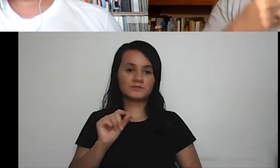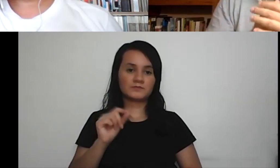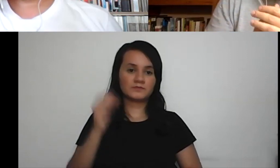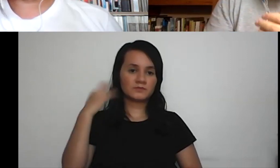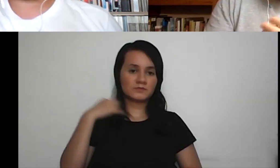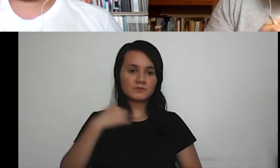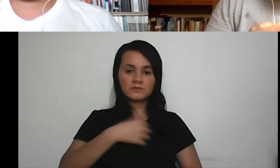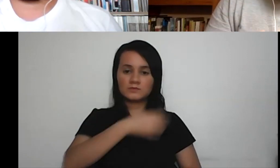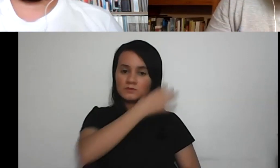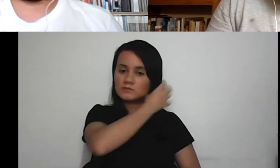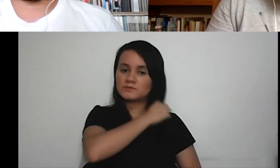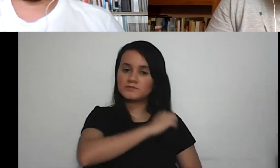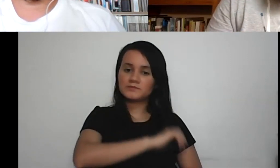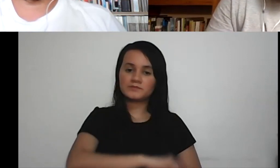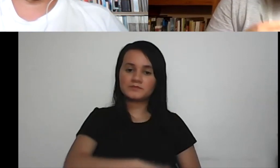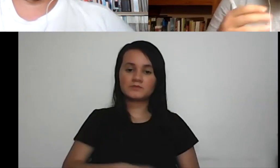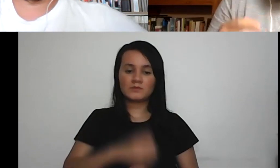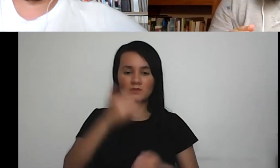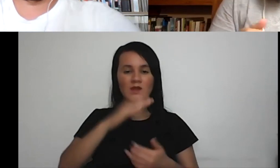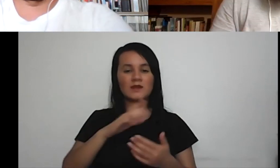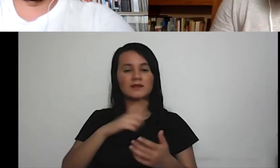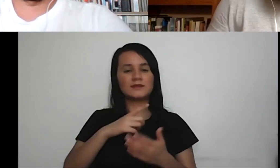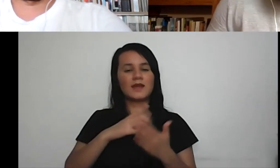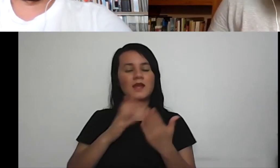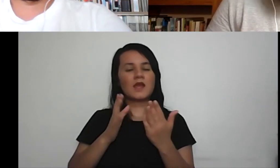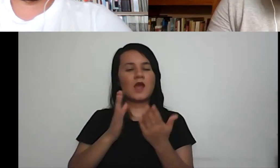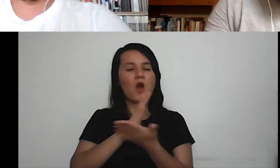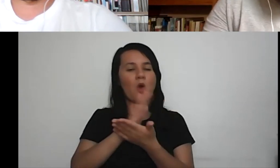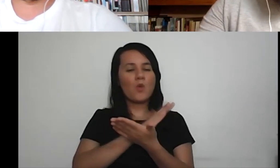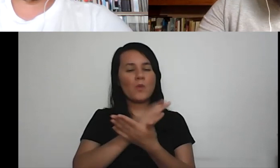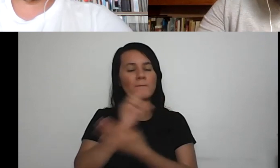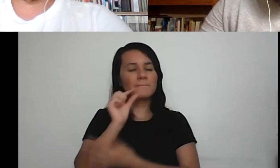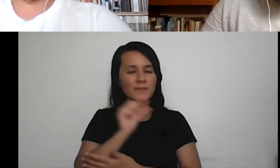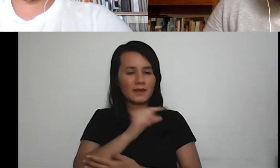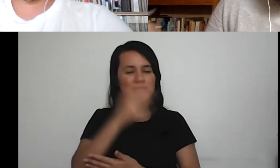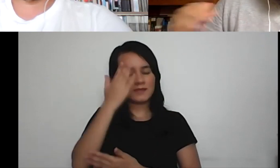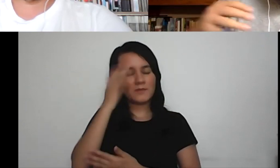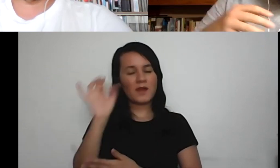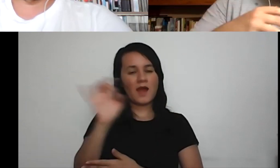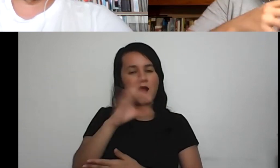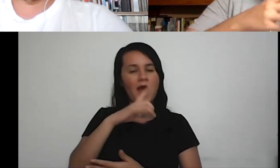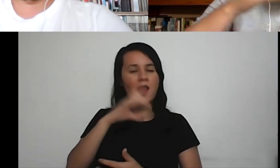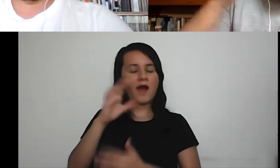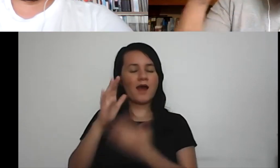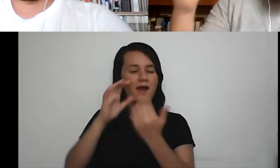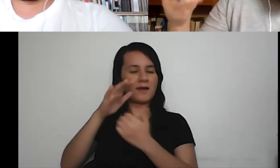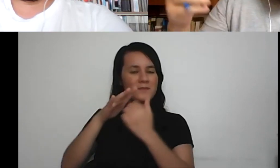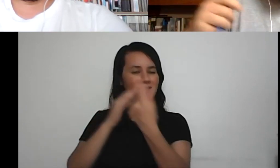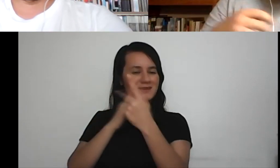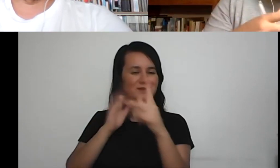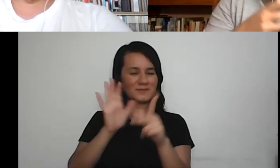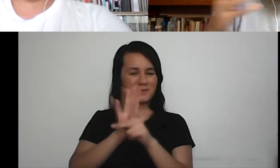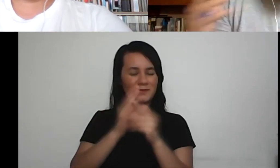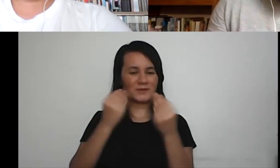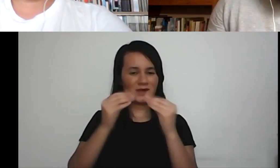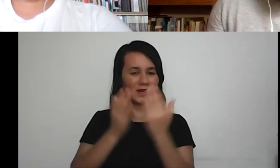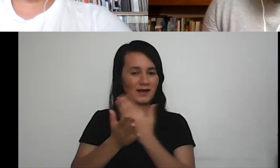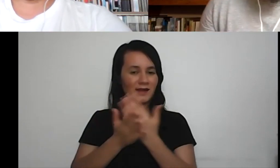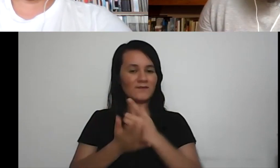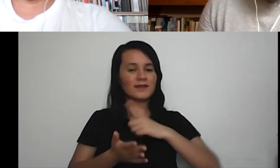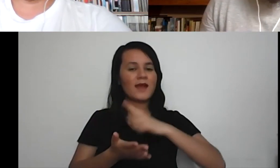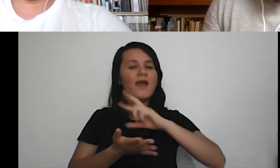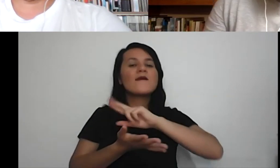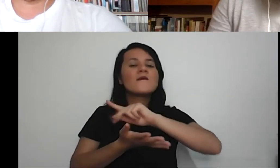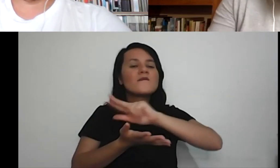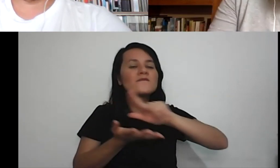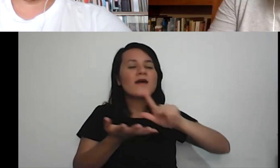você mencionou as tiragens pequenas, né? Isso é porque hoje as editoras, quer dizer, têm, né, uma diversidade